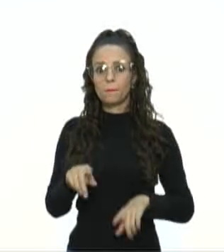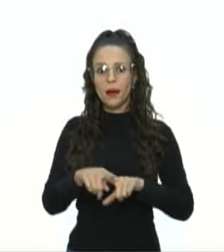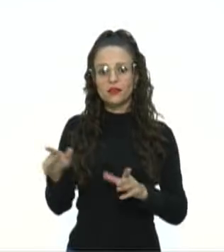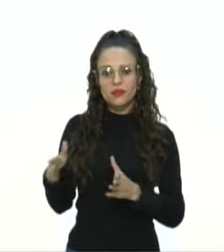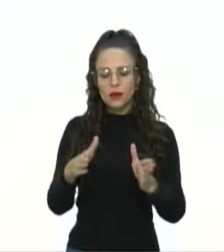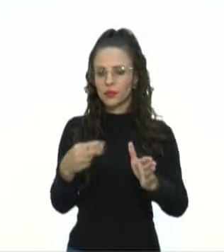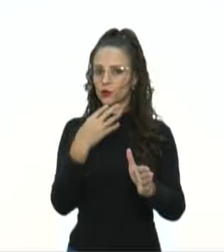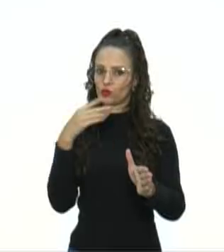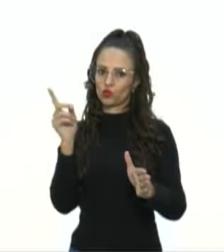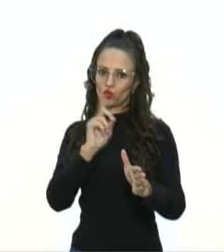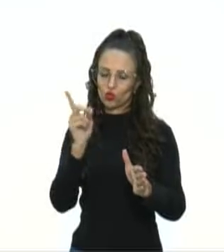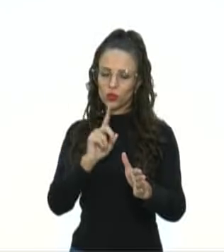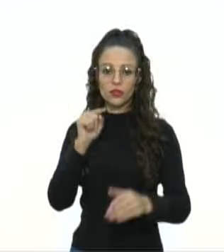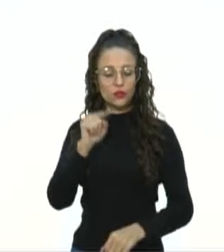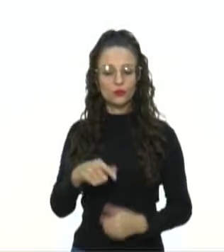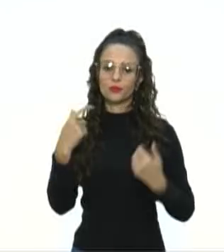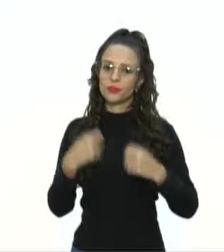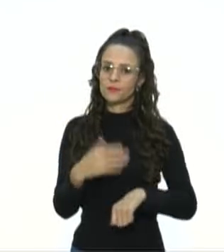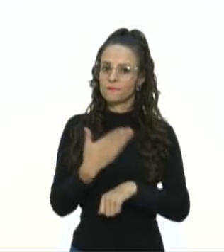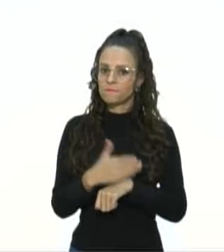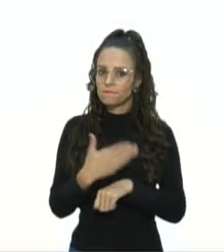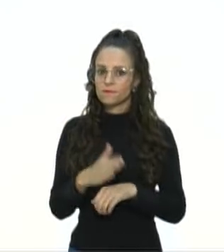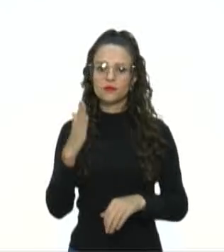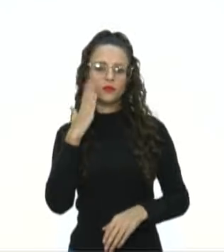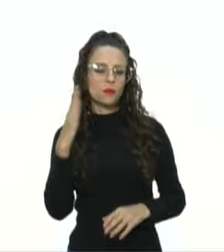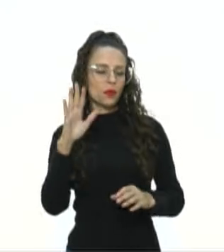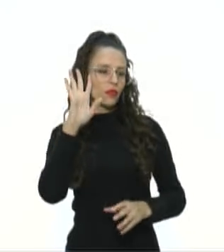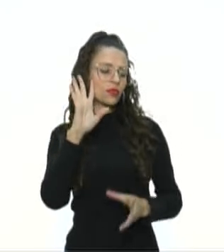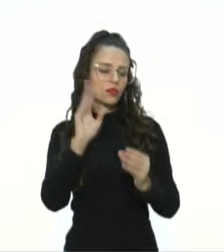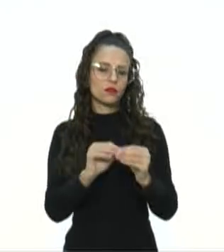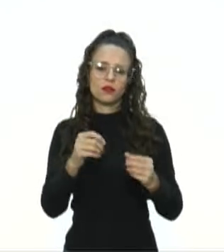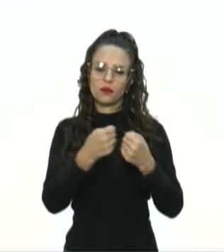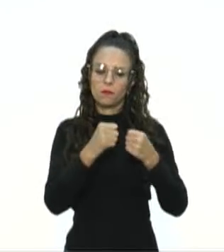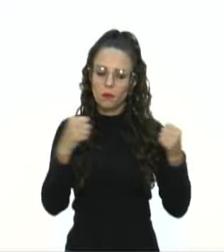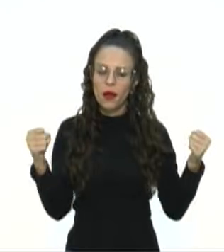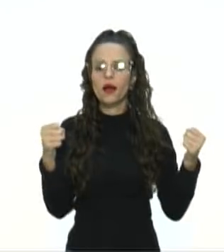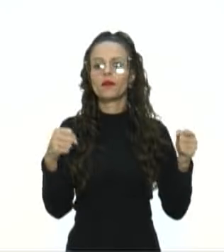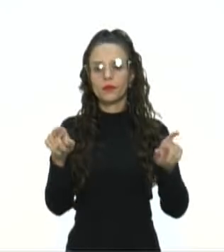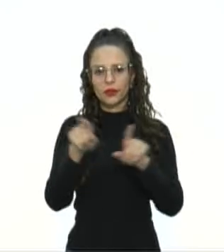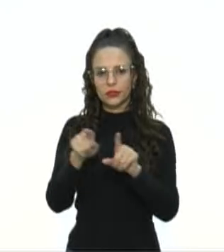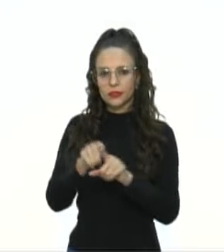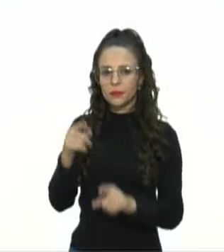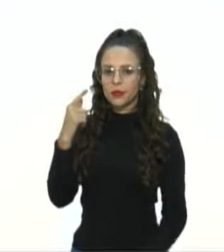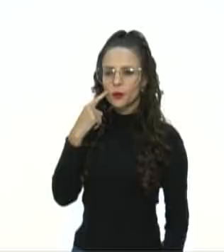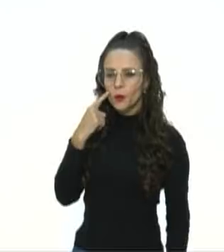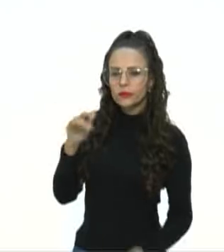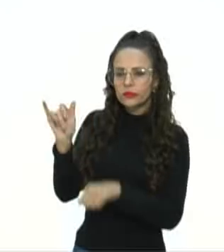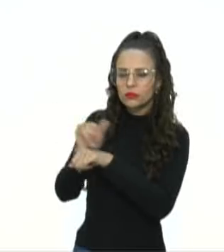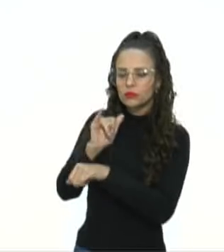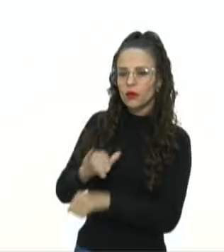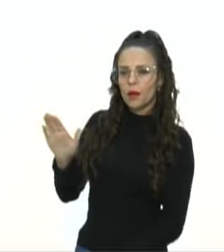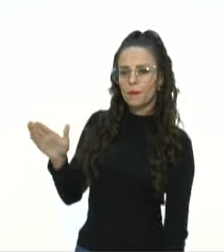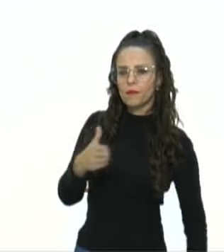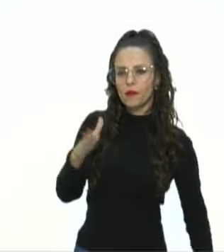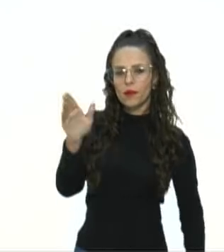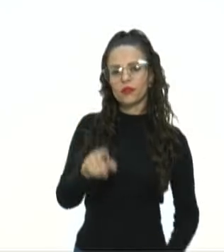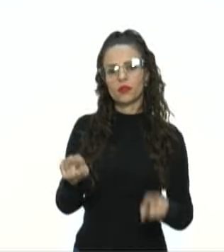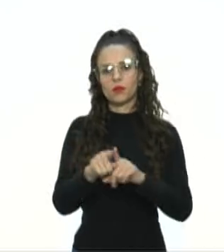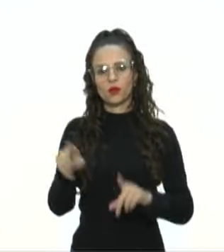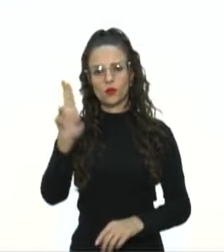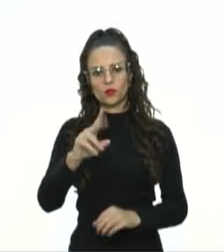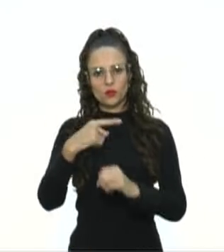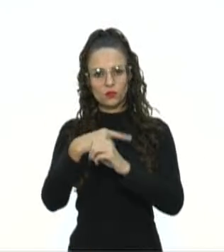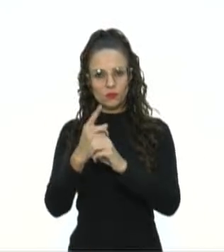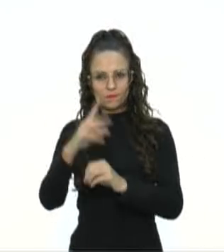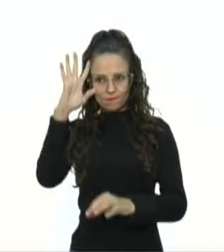de habilidades de orientação, tais como leitura precisa de mapa, avaliação e escolha de rota, uso de bússola,